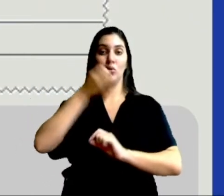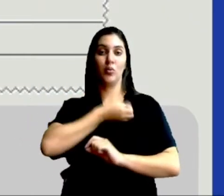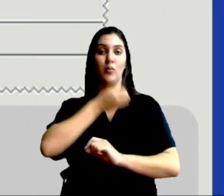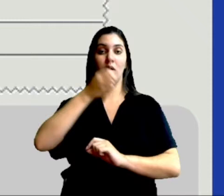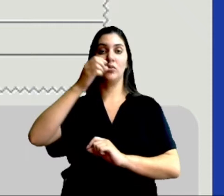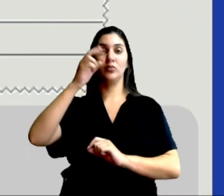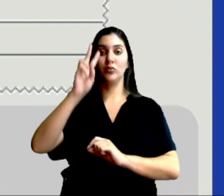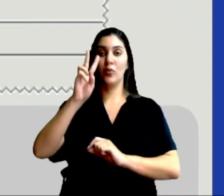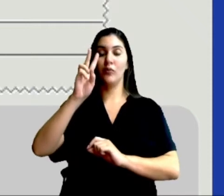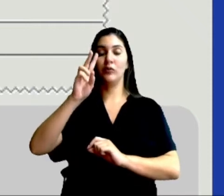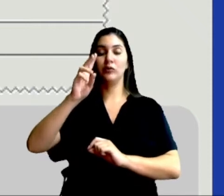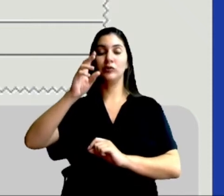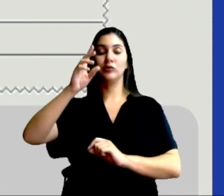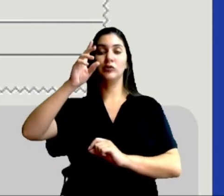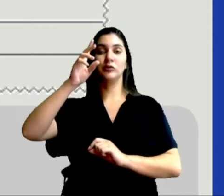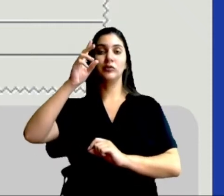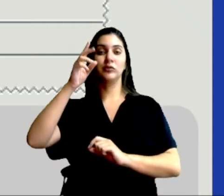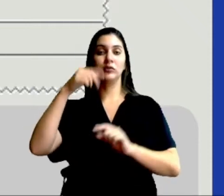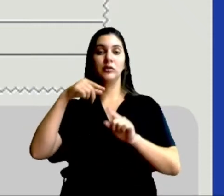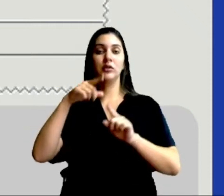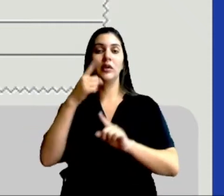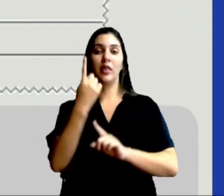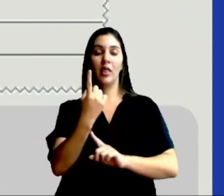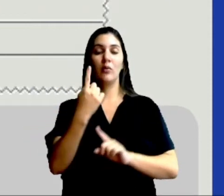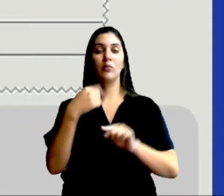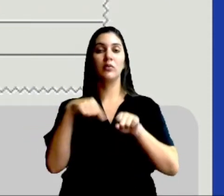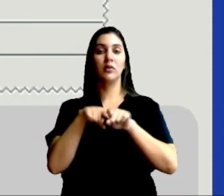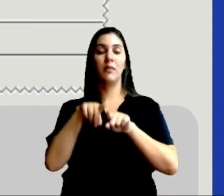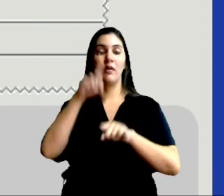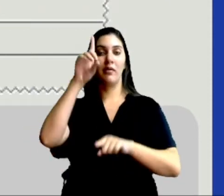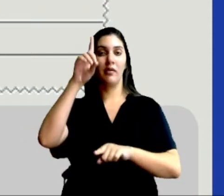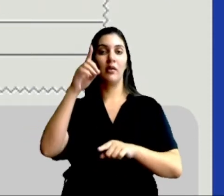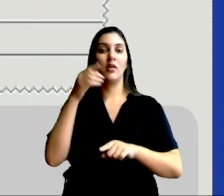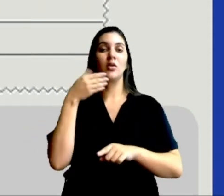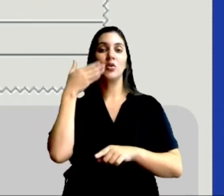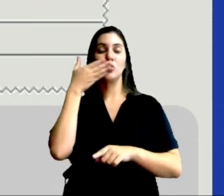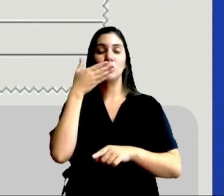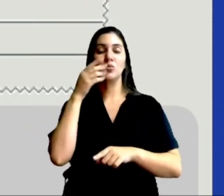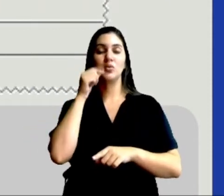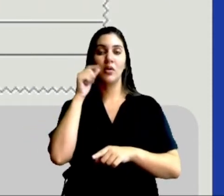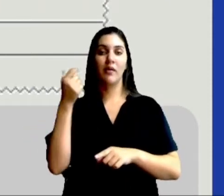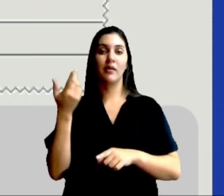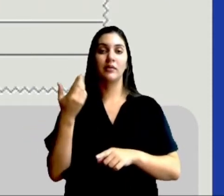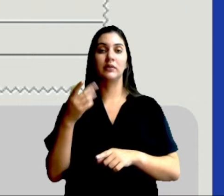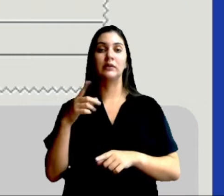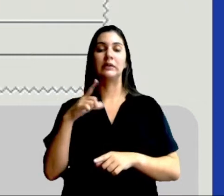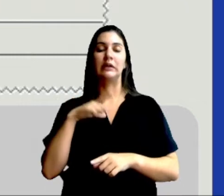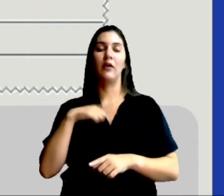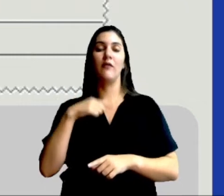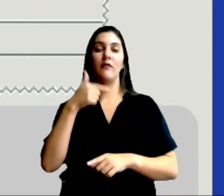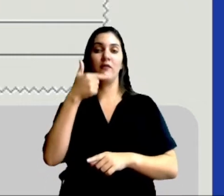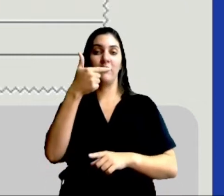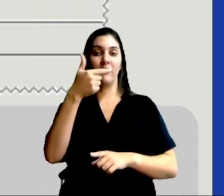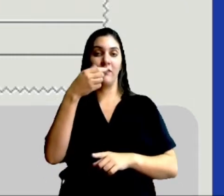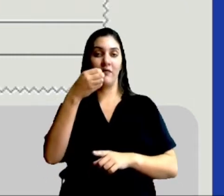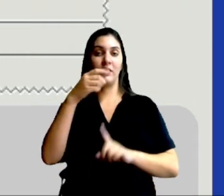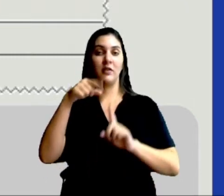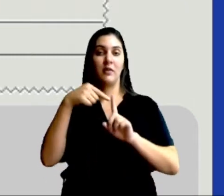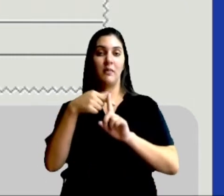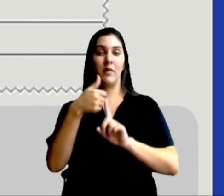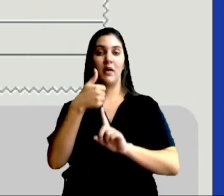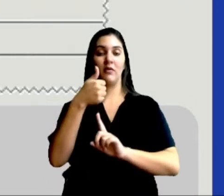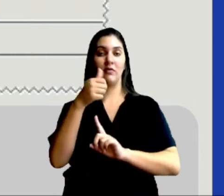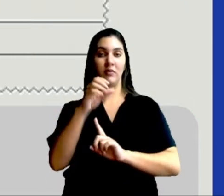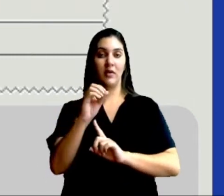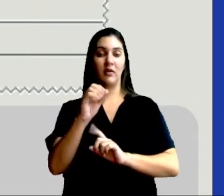está na ordem das dezenas e o algarismo 1 está na ordem das dezenas nos salgados. Então, 20 mais 10,